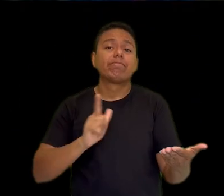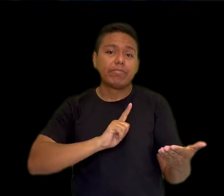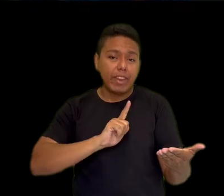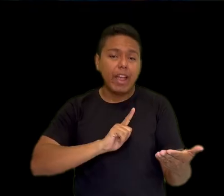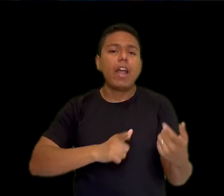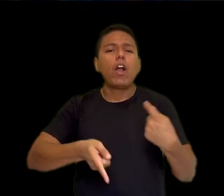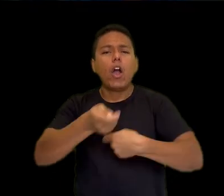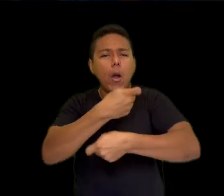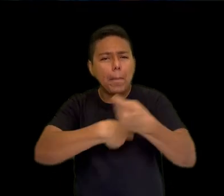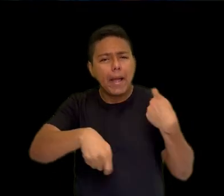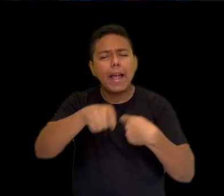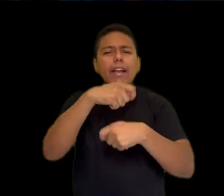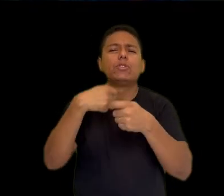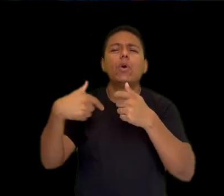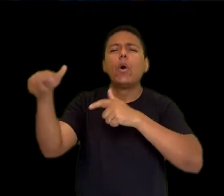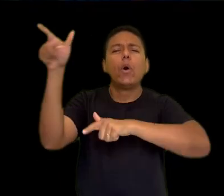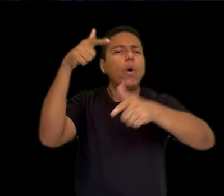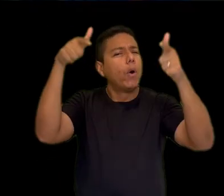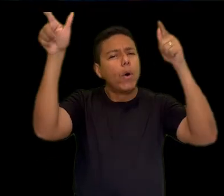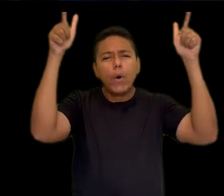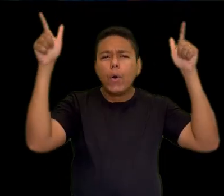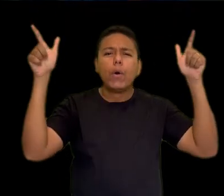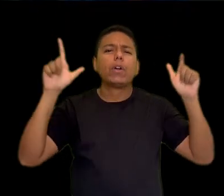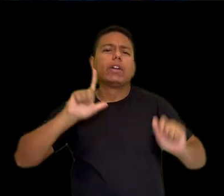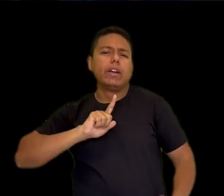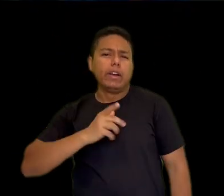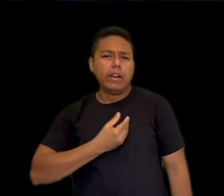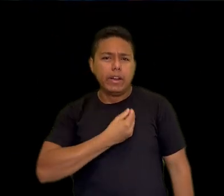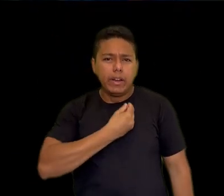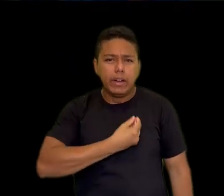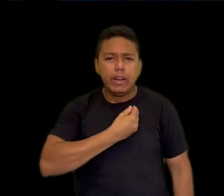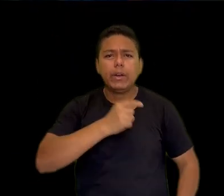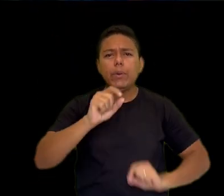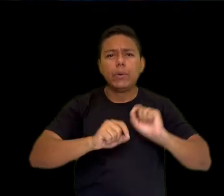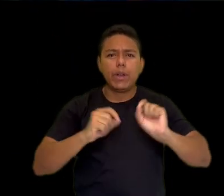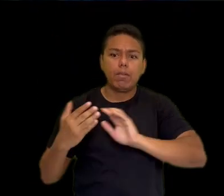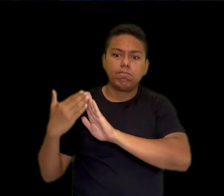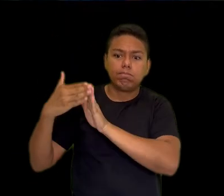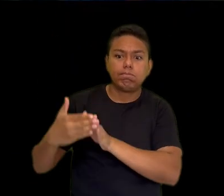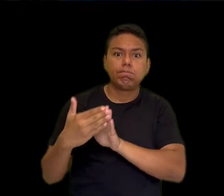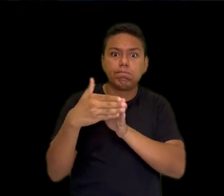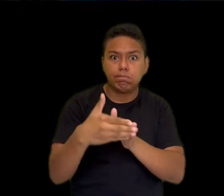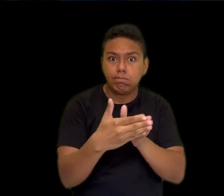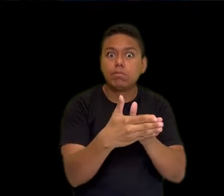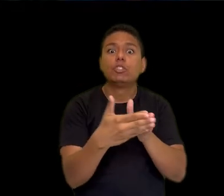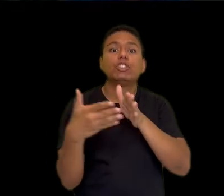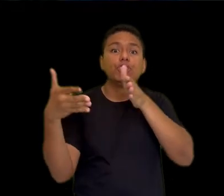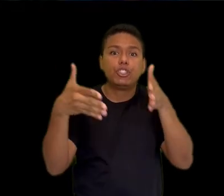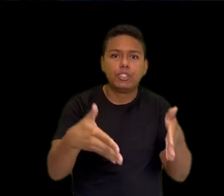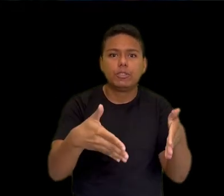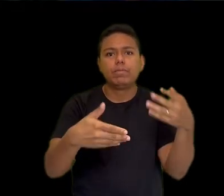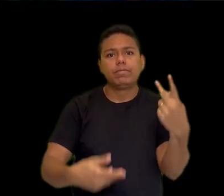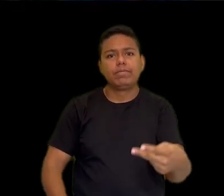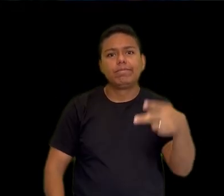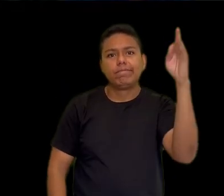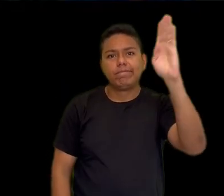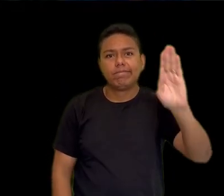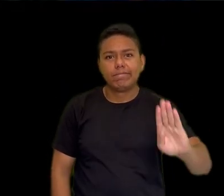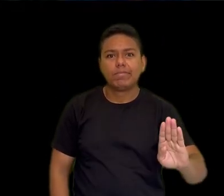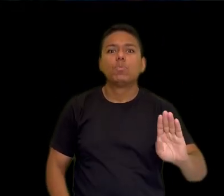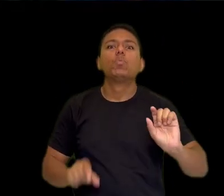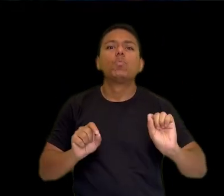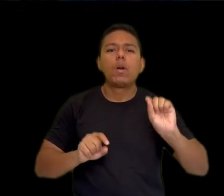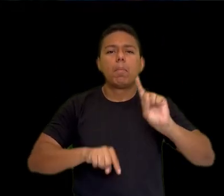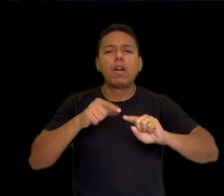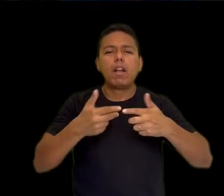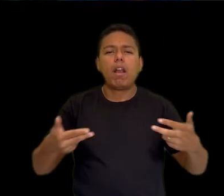outros comércios alcançassem por via marítima o nosso país, para troca